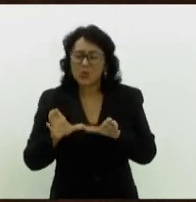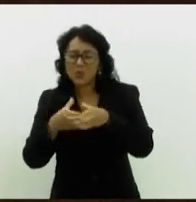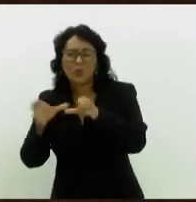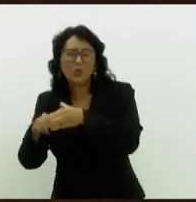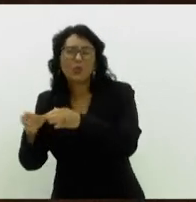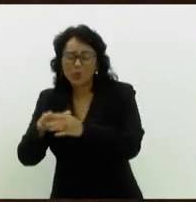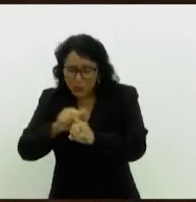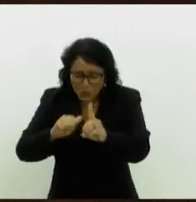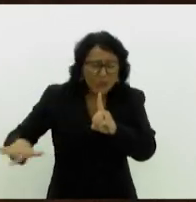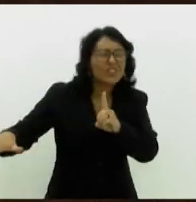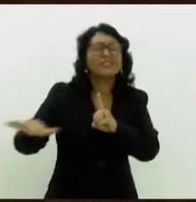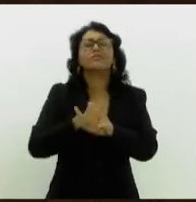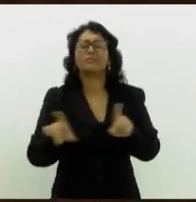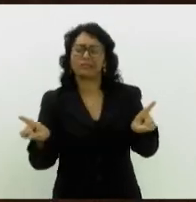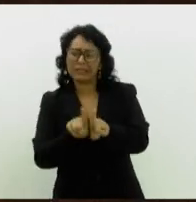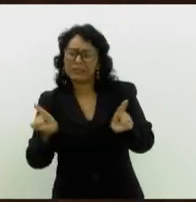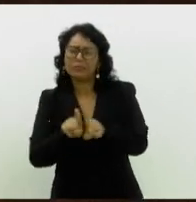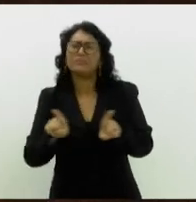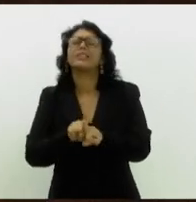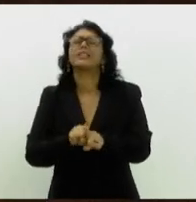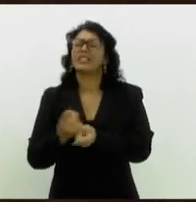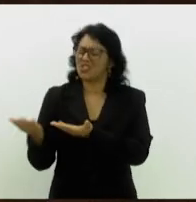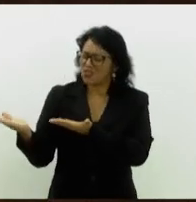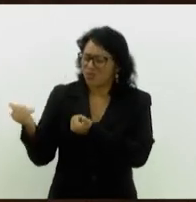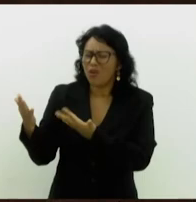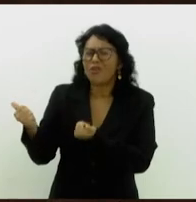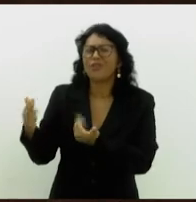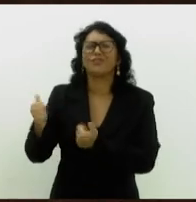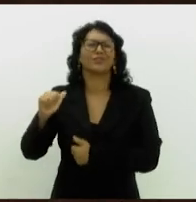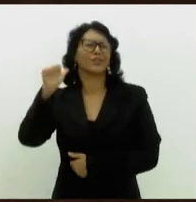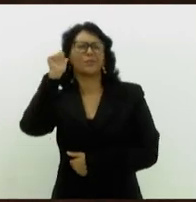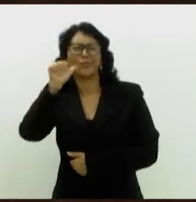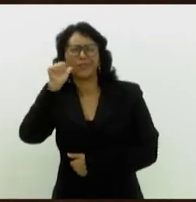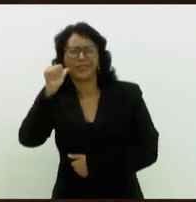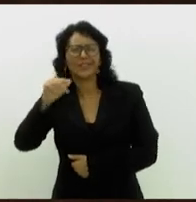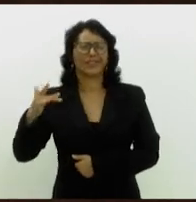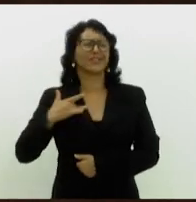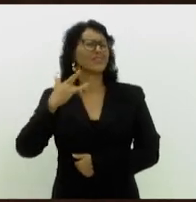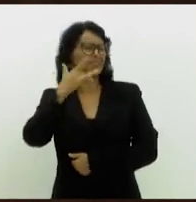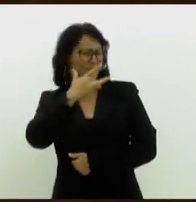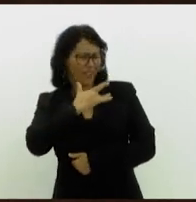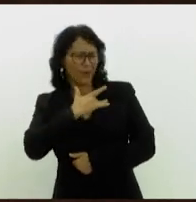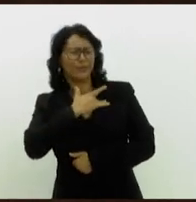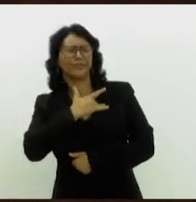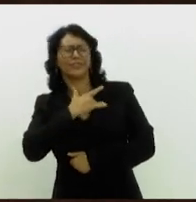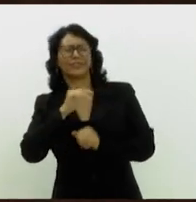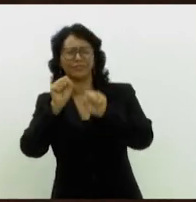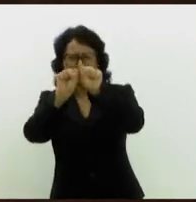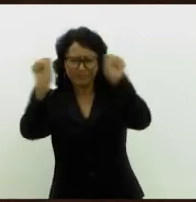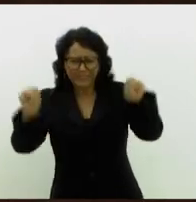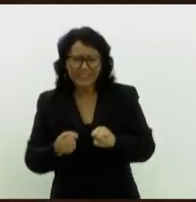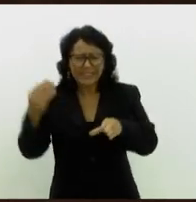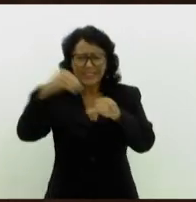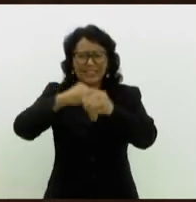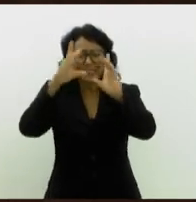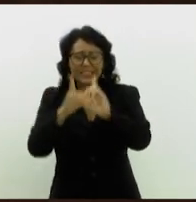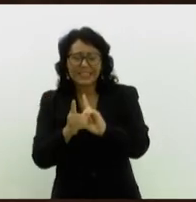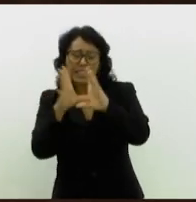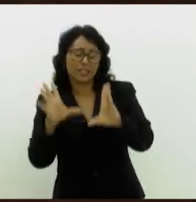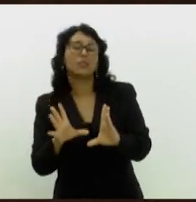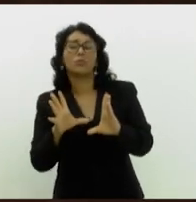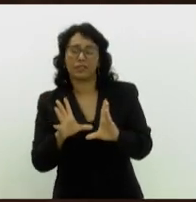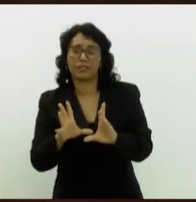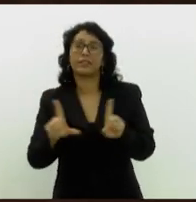estudantes mulheres jovens Sem falar na própria saúde do nosso sistema democrático e as